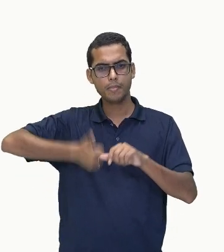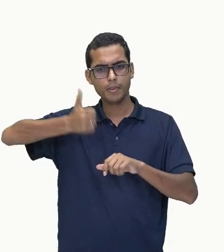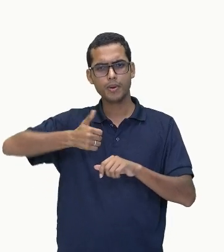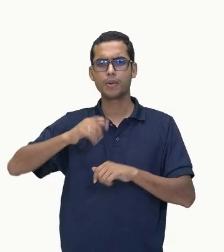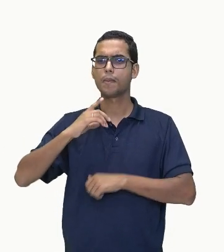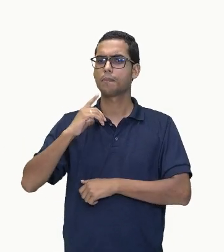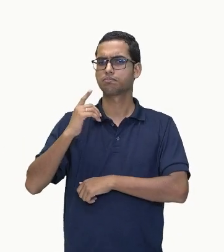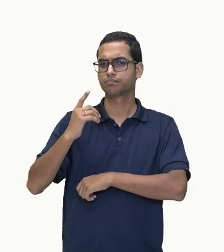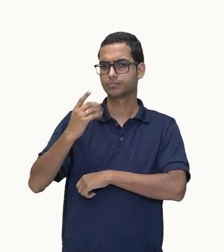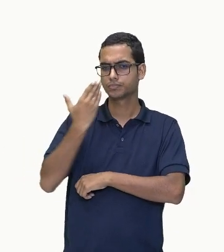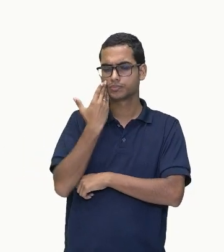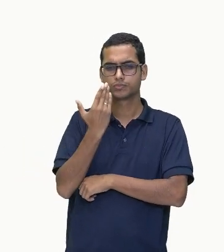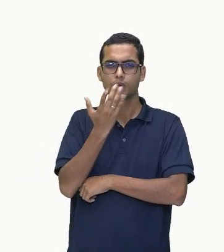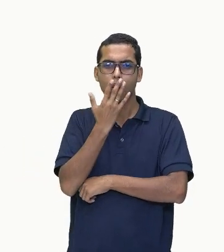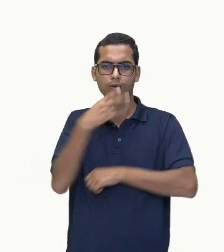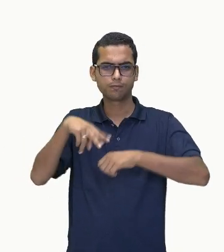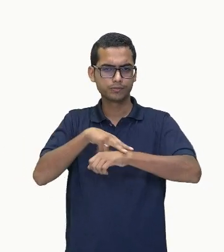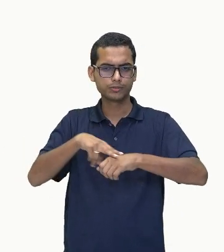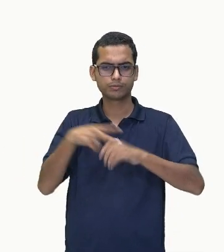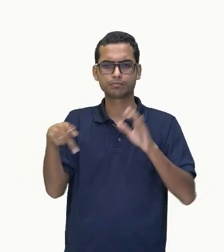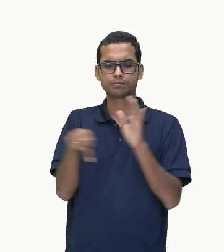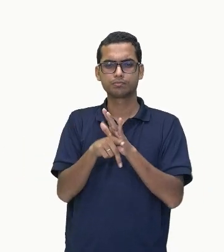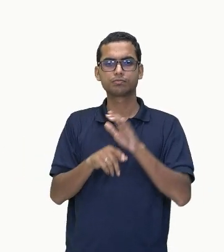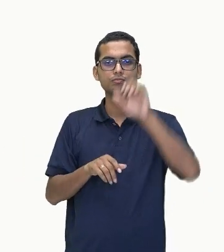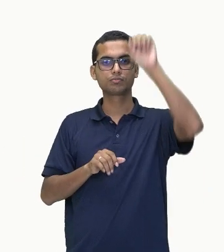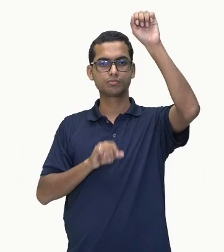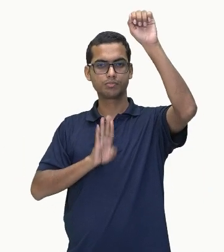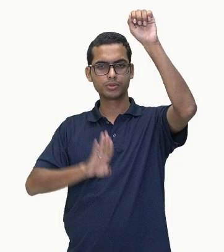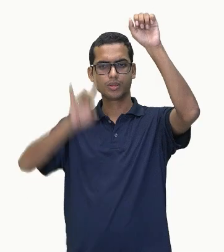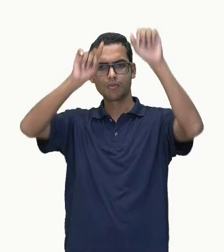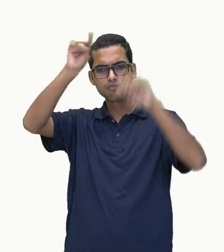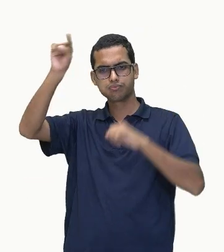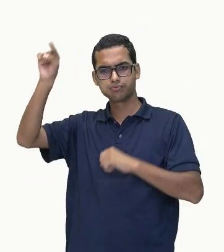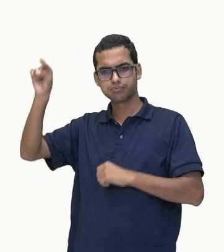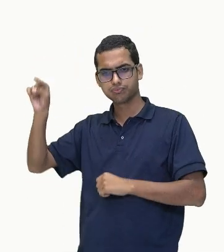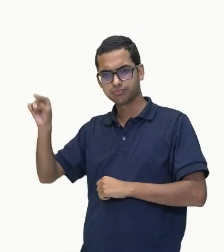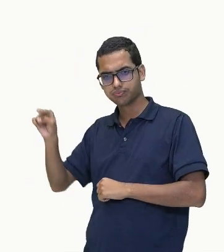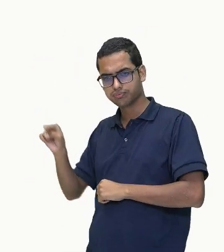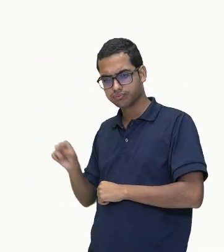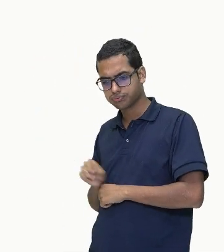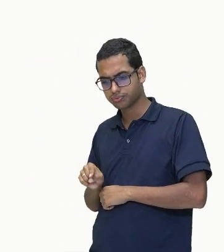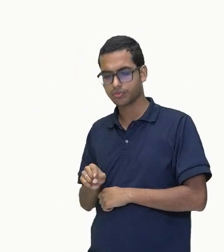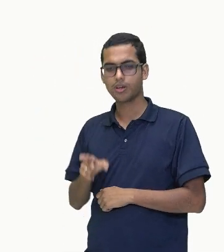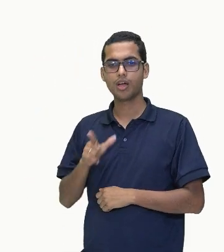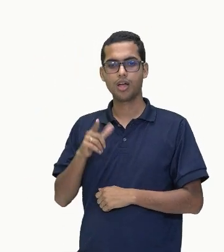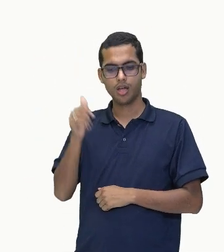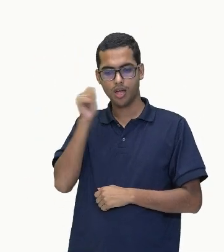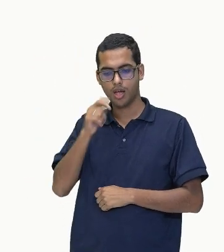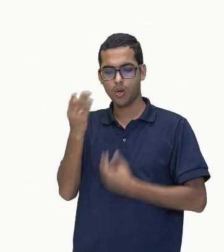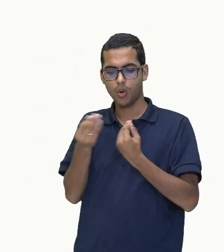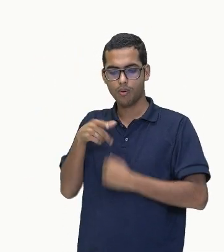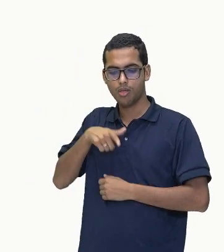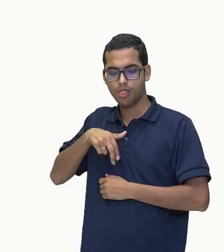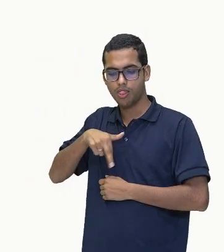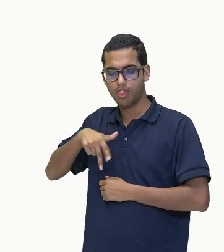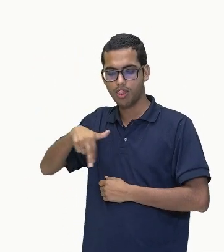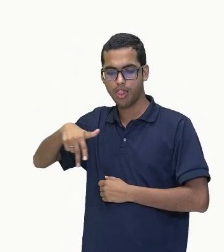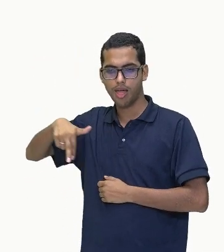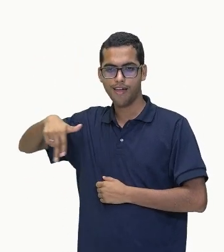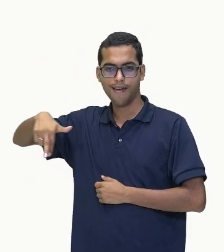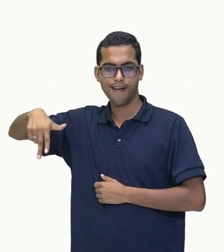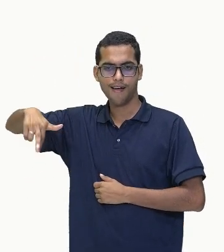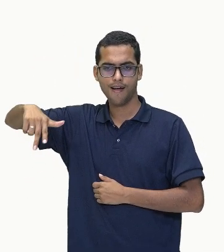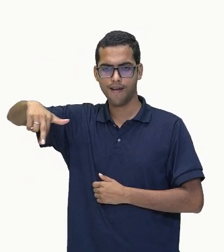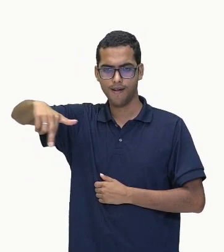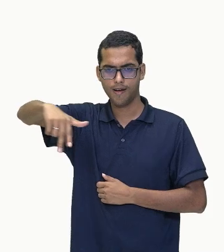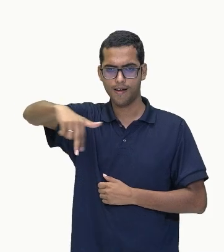até chegar no ponto B. É isso que ele está falando para nós. Tá? Então, a Marina ela fez esse percurso